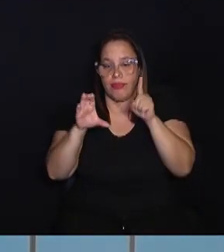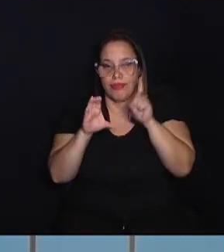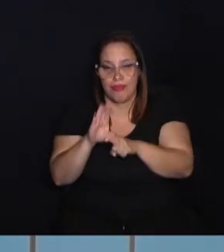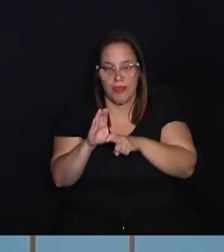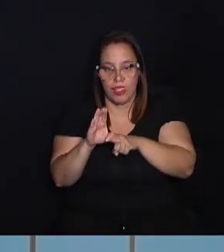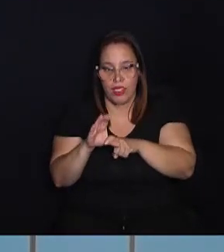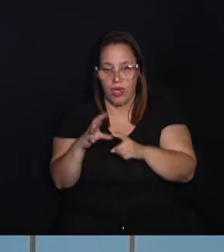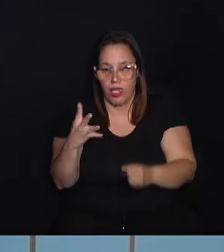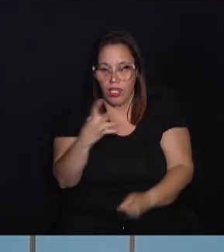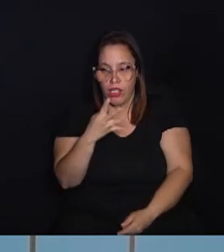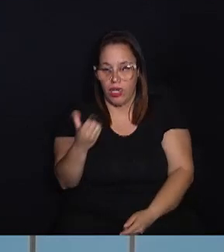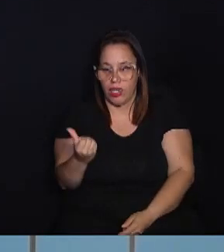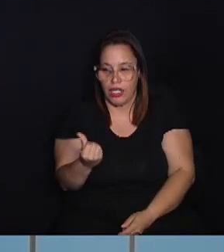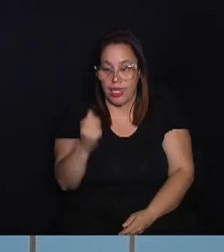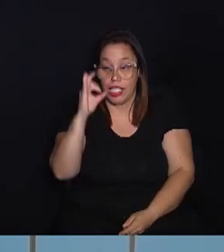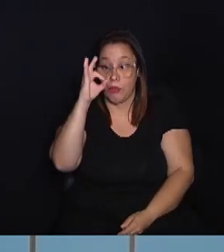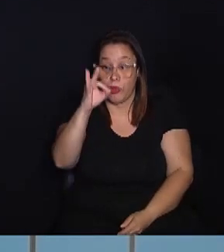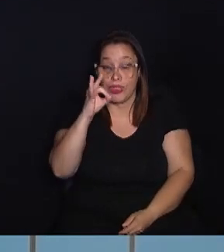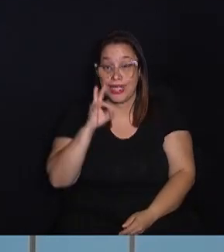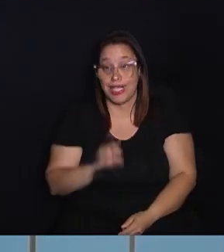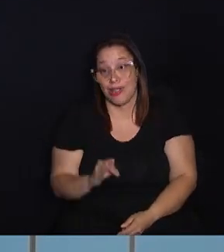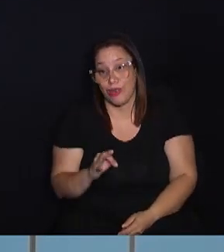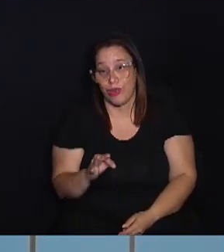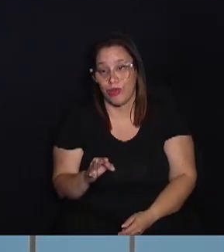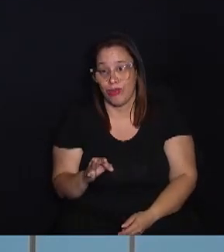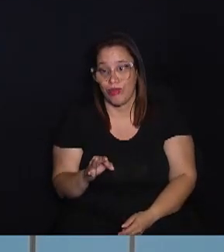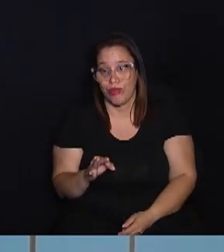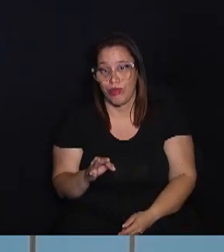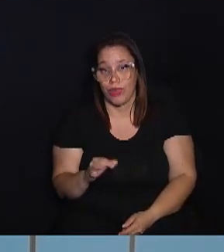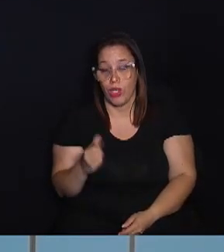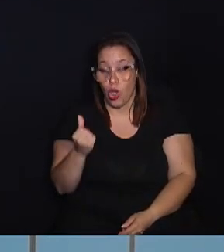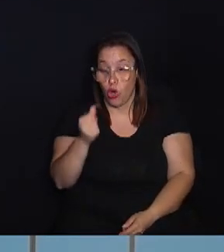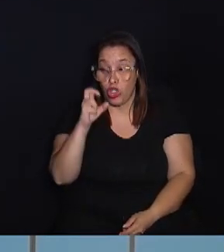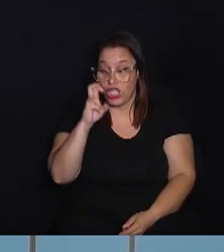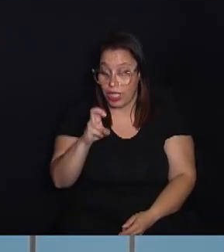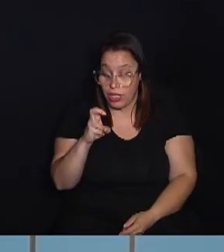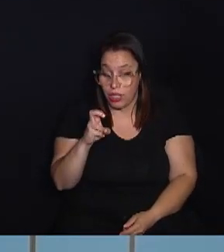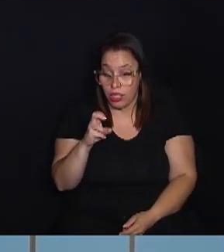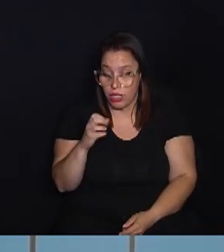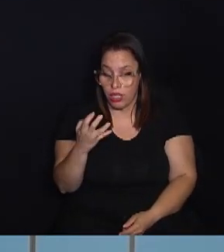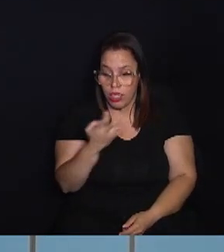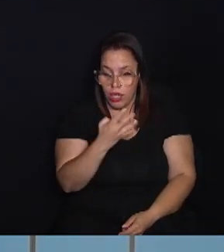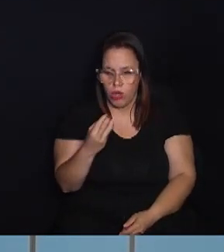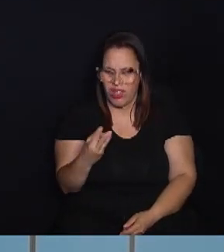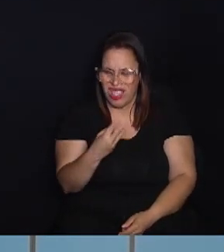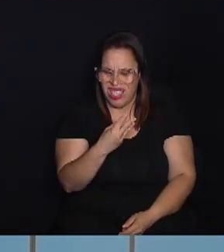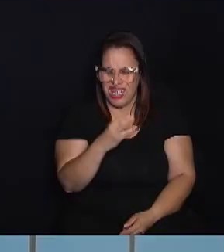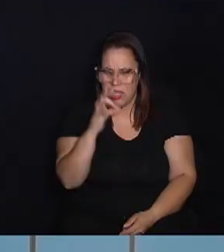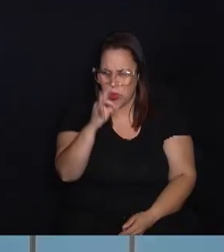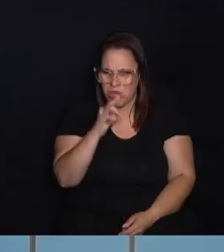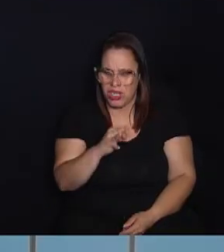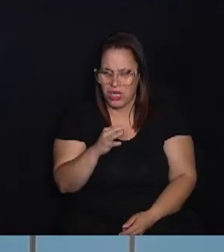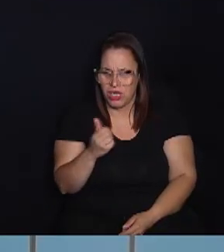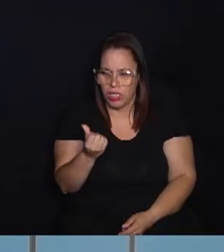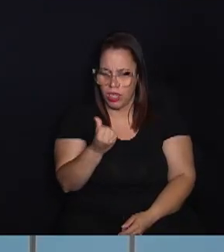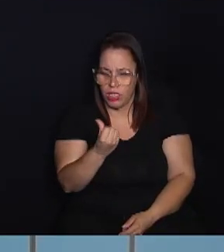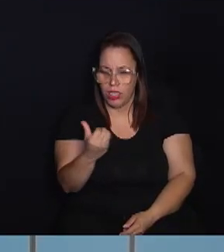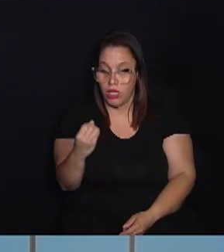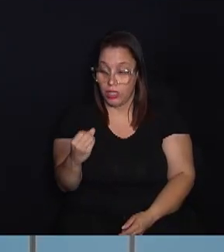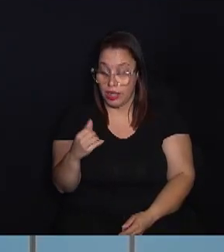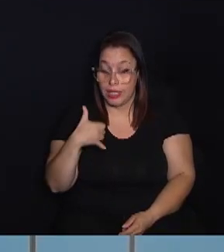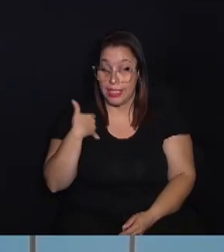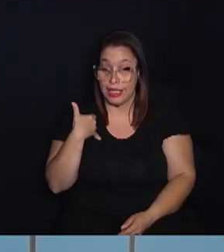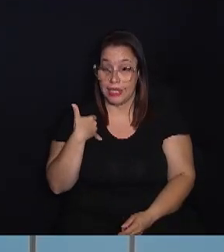é 46%. No de 15, cai para 43%, no